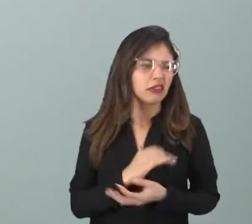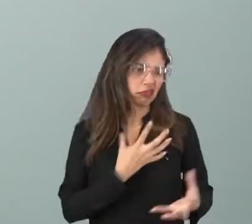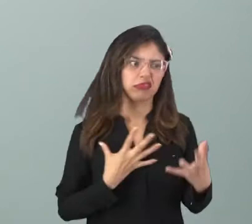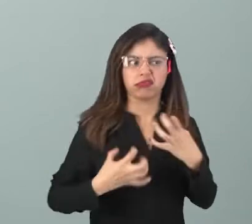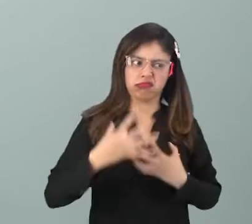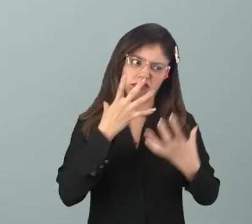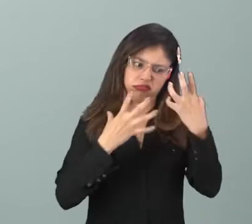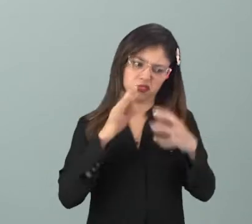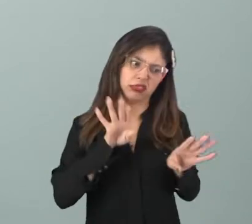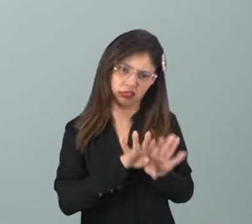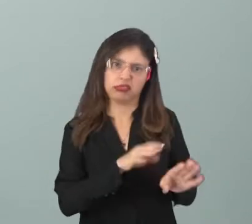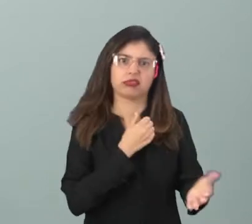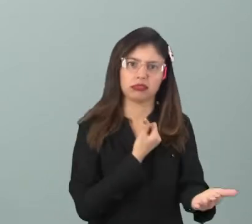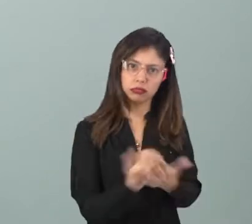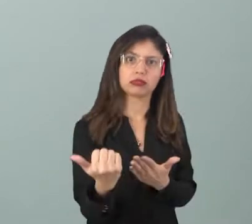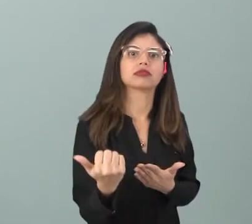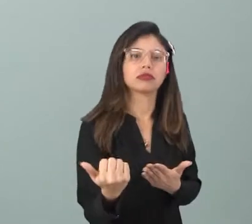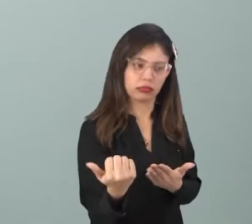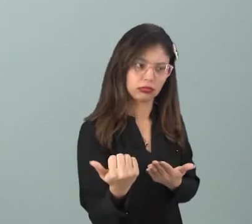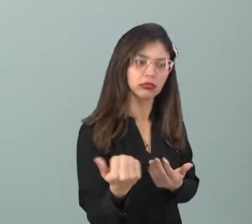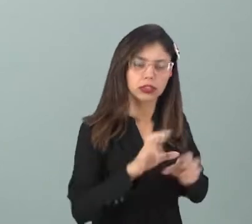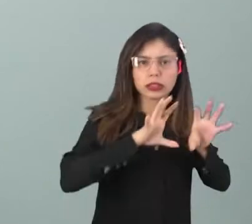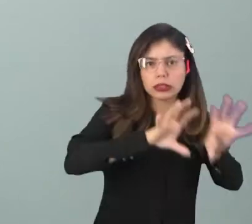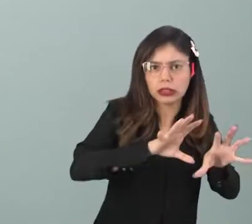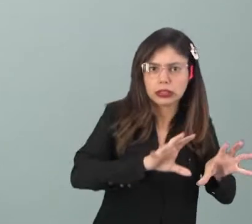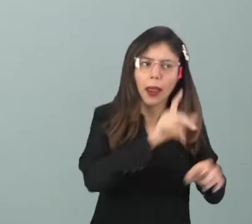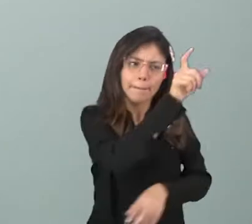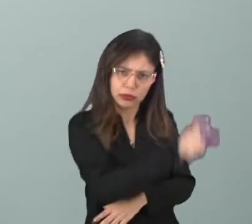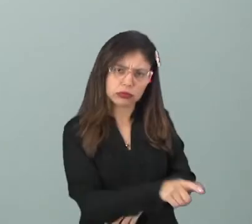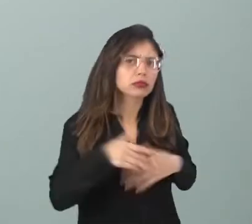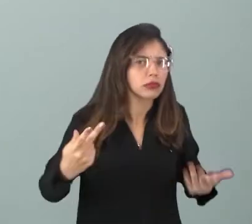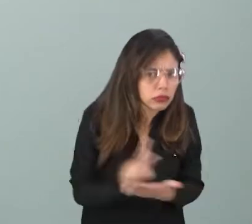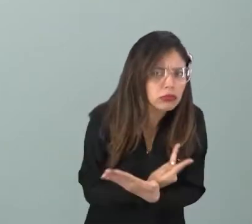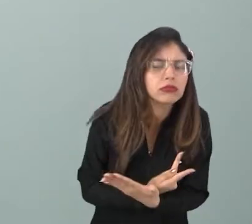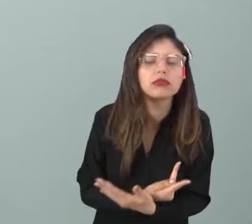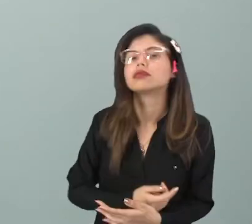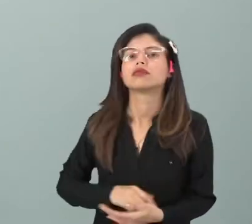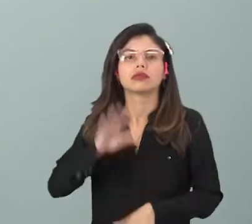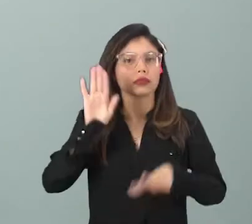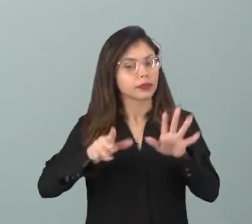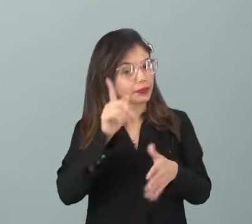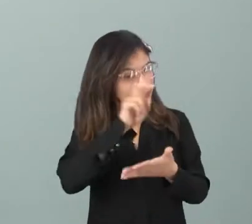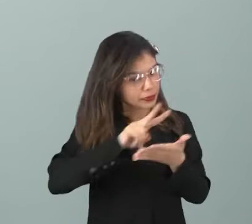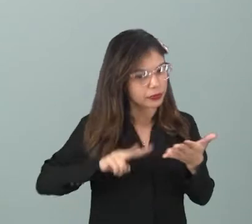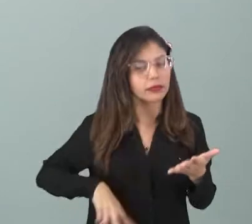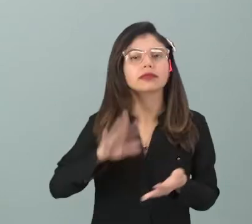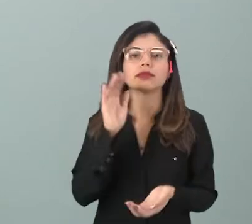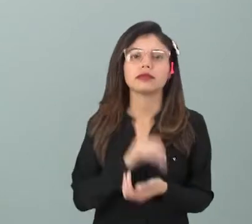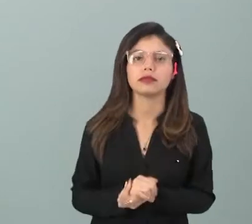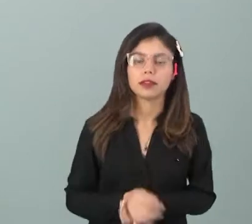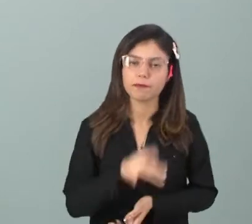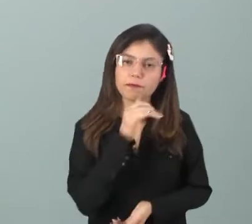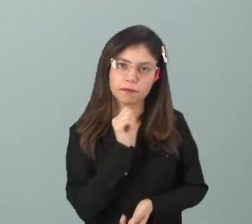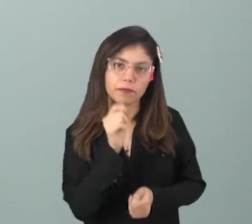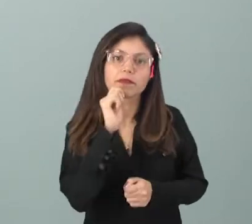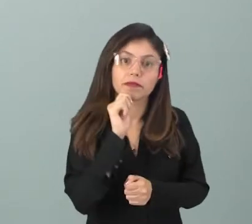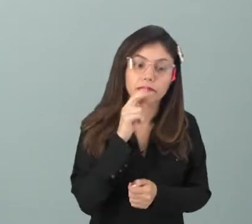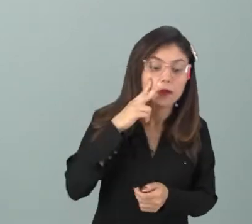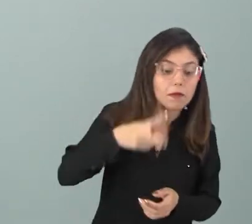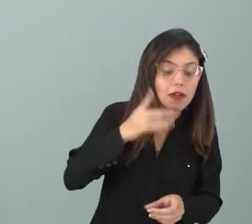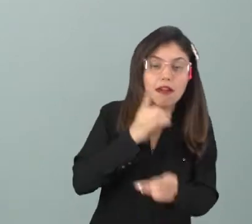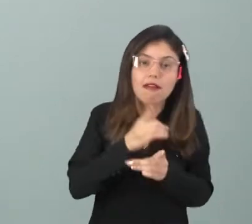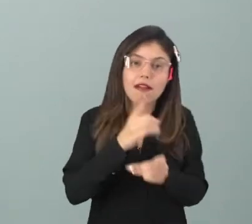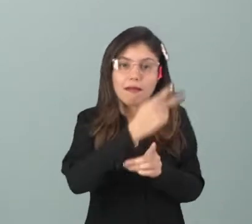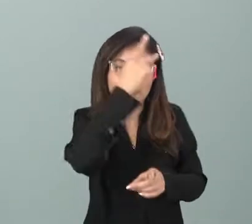revoltou contra as ações os comportamentos de determinado os personagens então a leitura nos faz conhecer os personagens